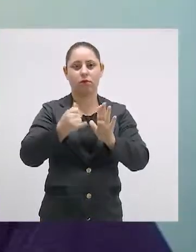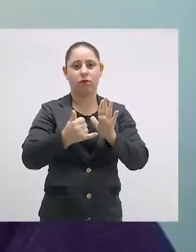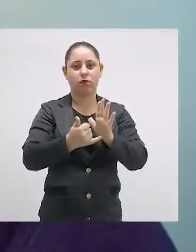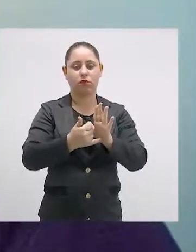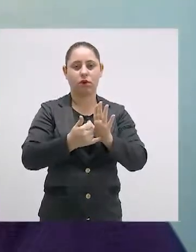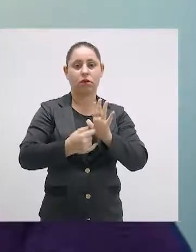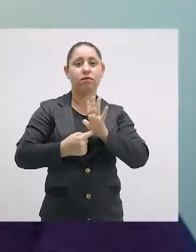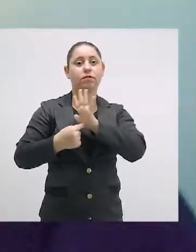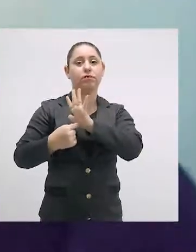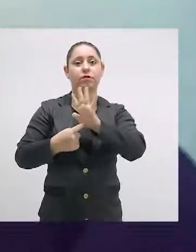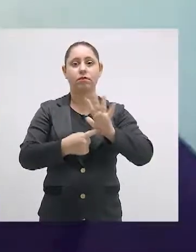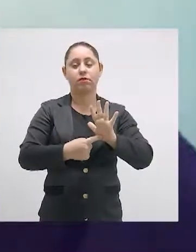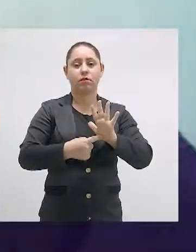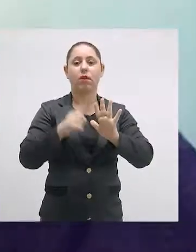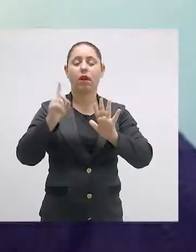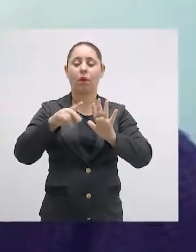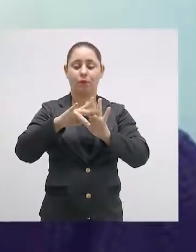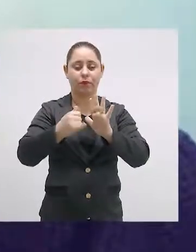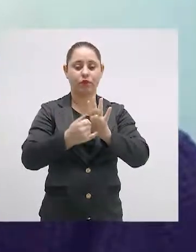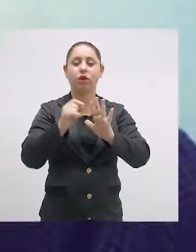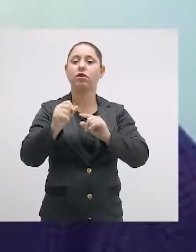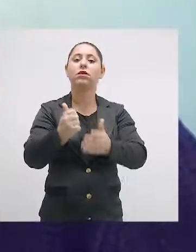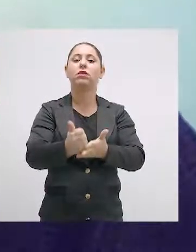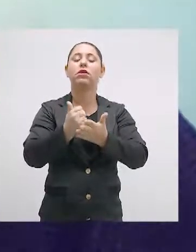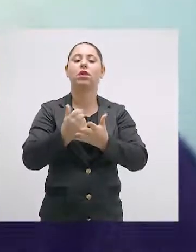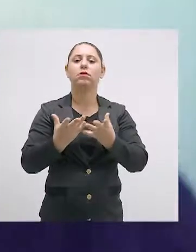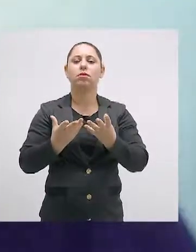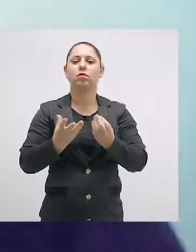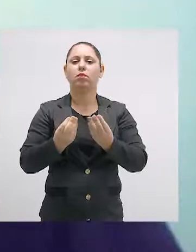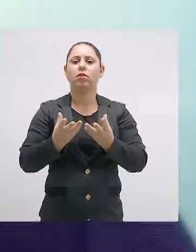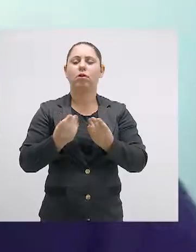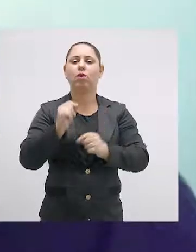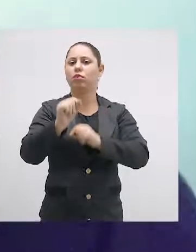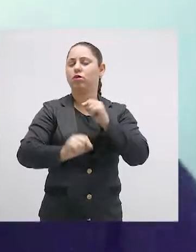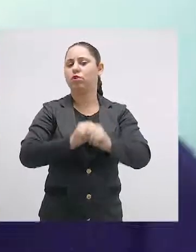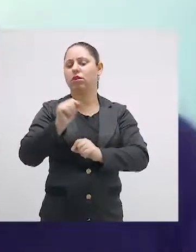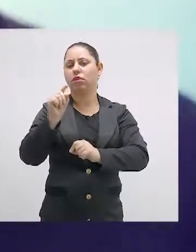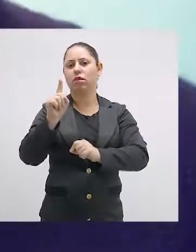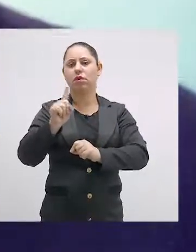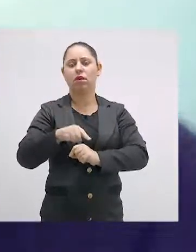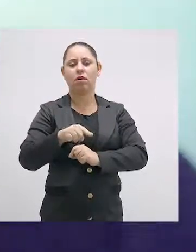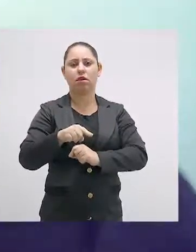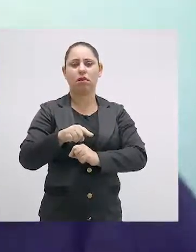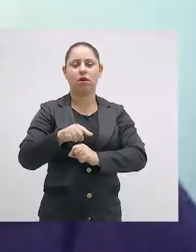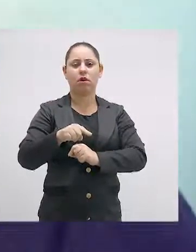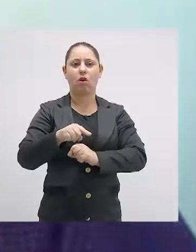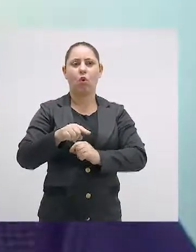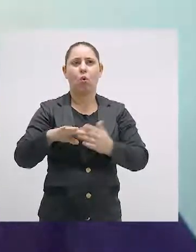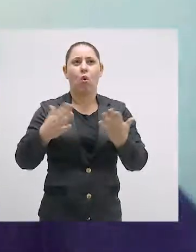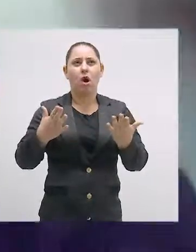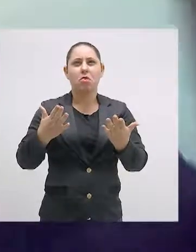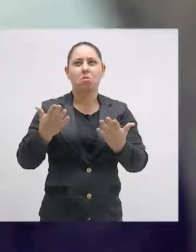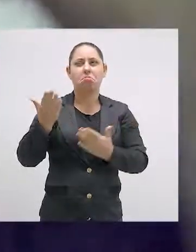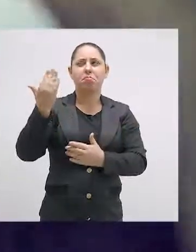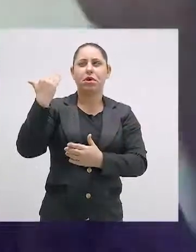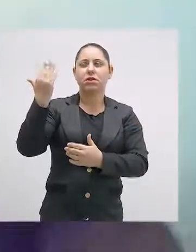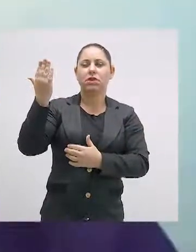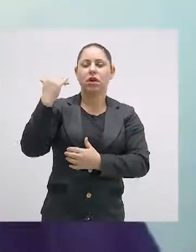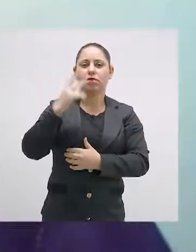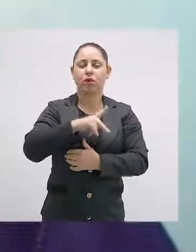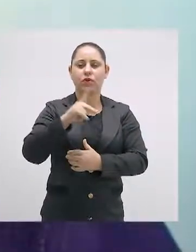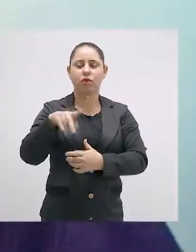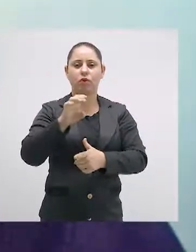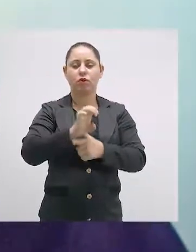O projeto apresentado ele é um projeto que traz muito daquilo que, quando fui